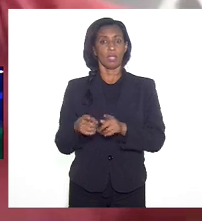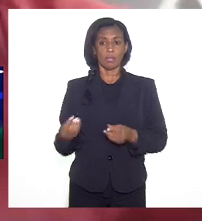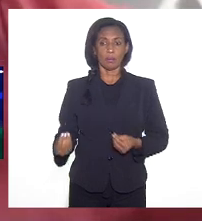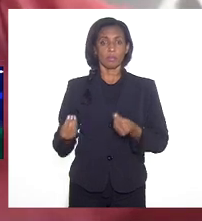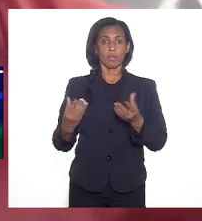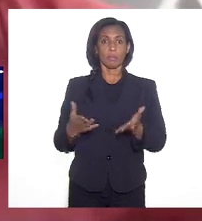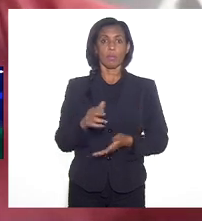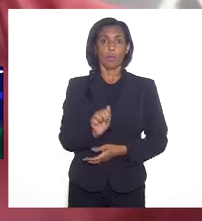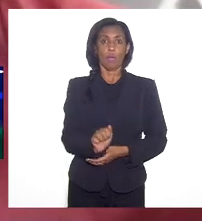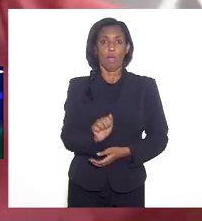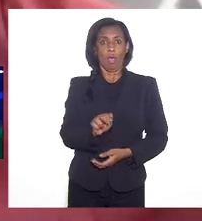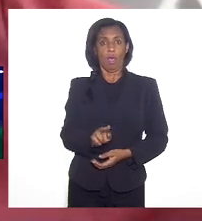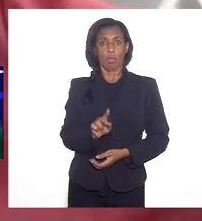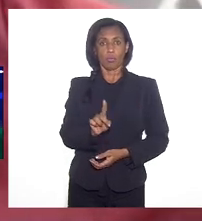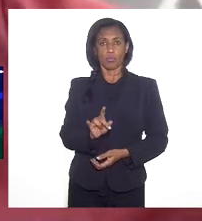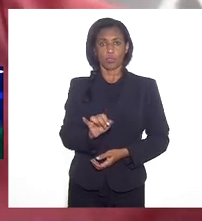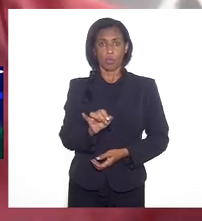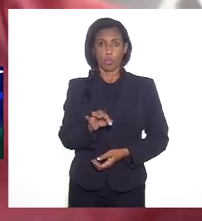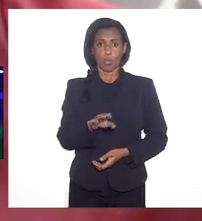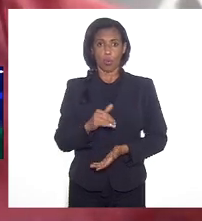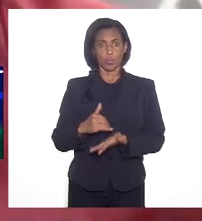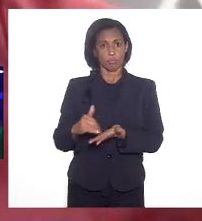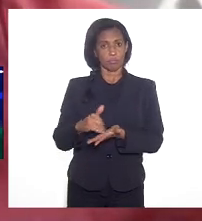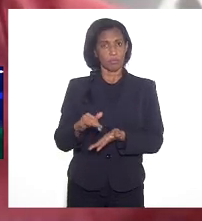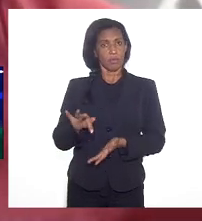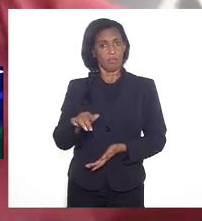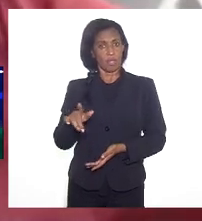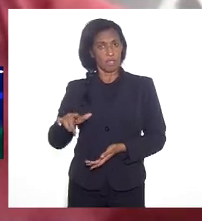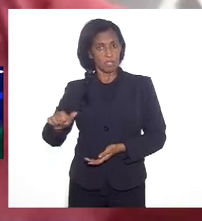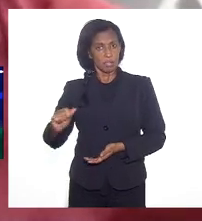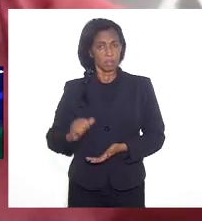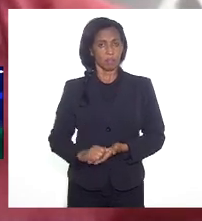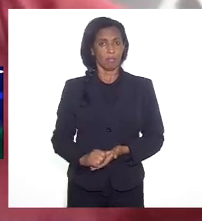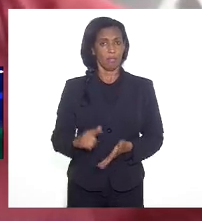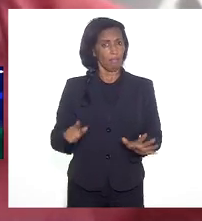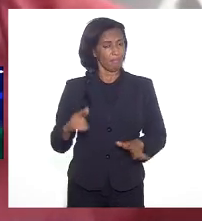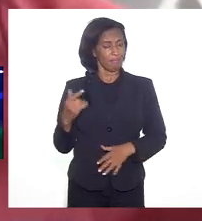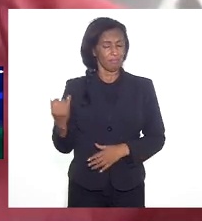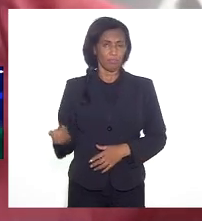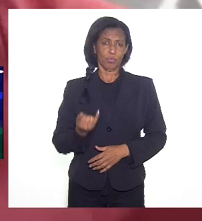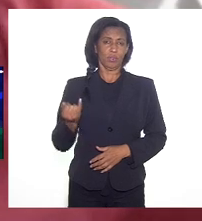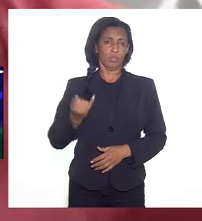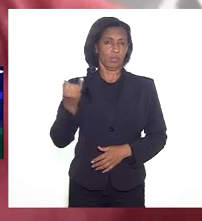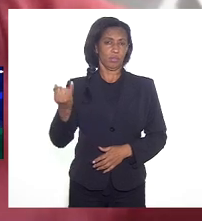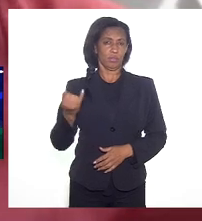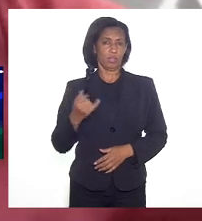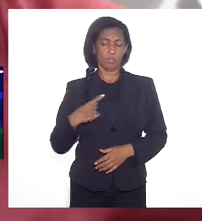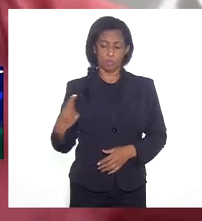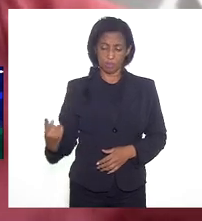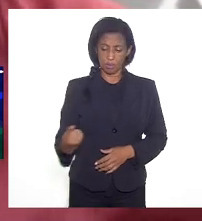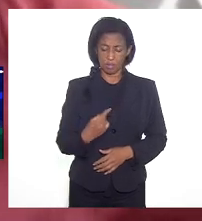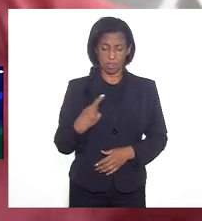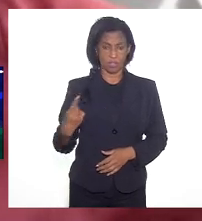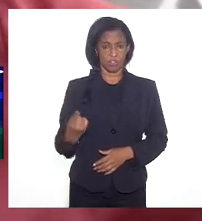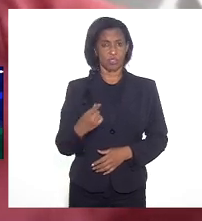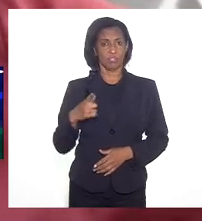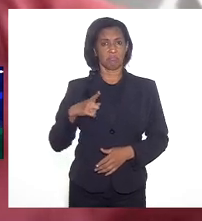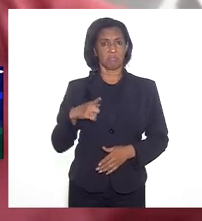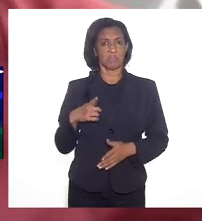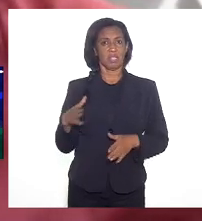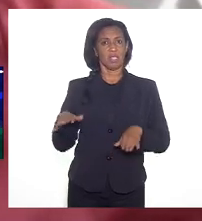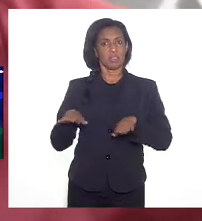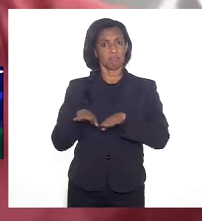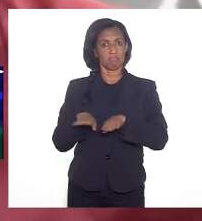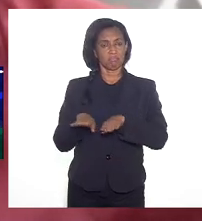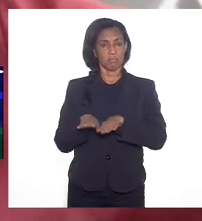auditores da Secretaria de Fazenda então é fundamental que a gente estabeleça esse marco